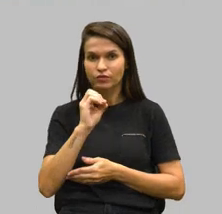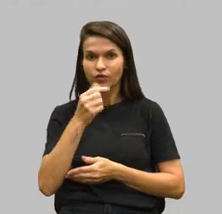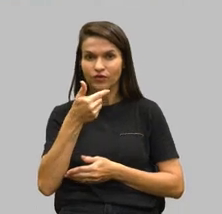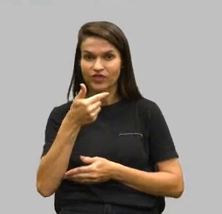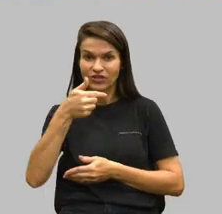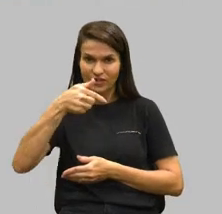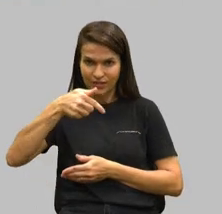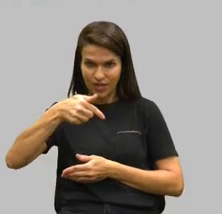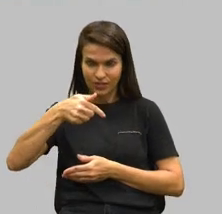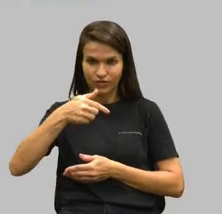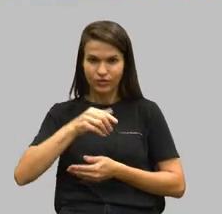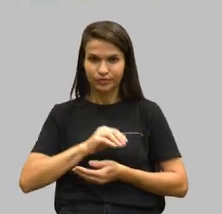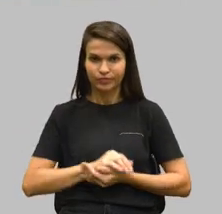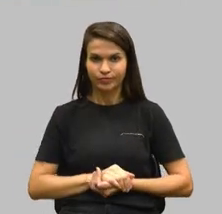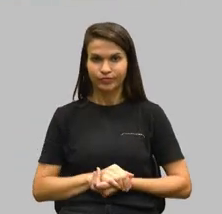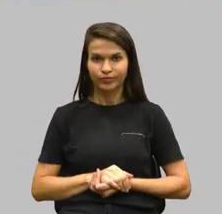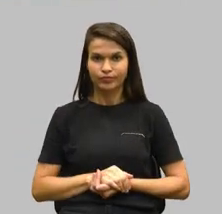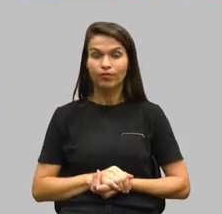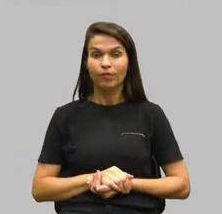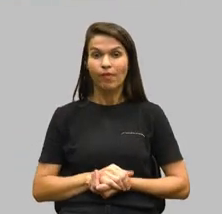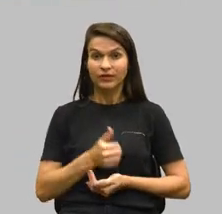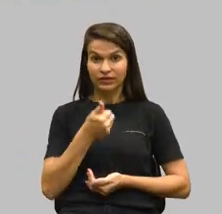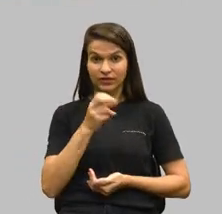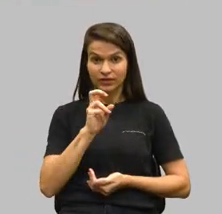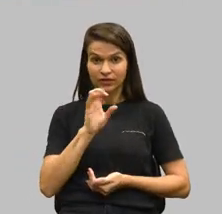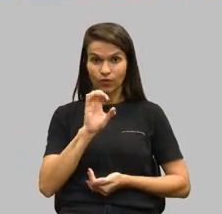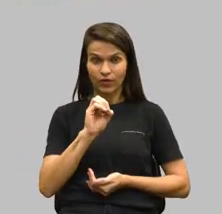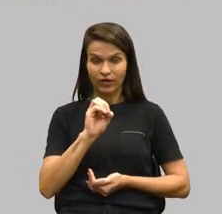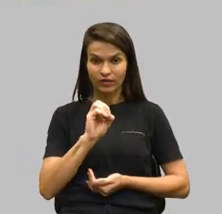2027 150 150